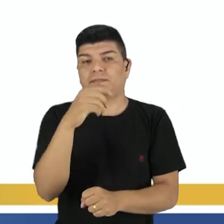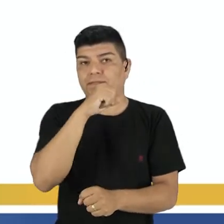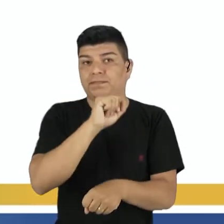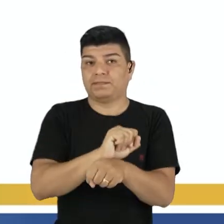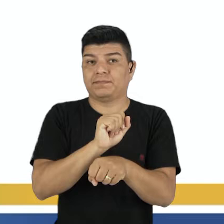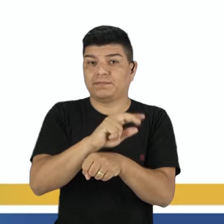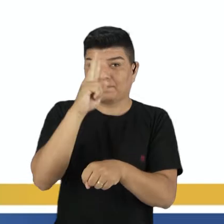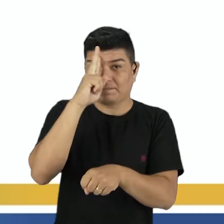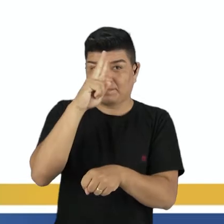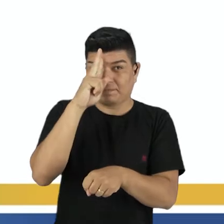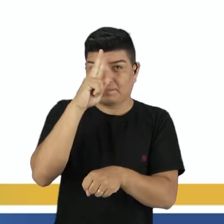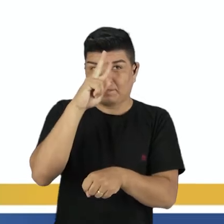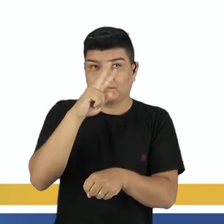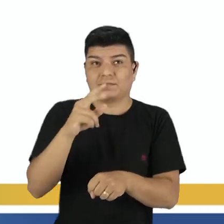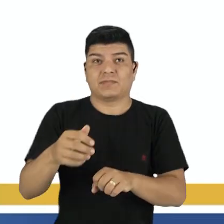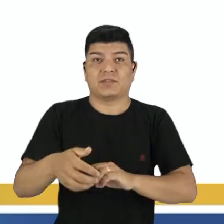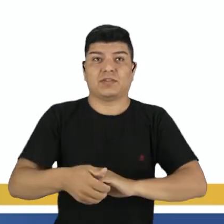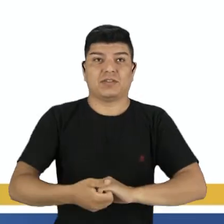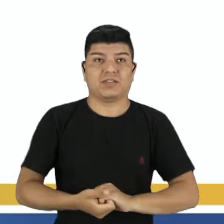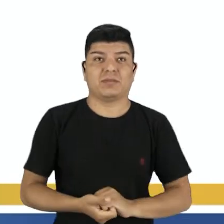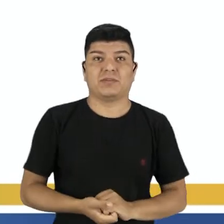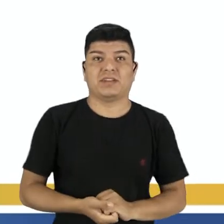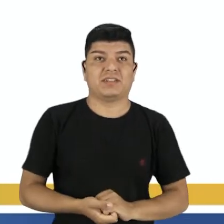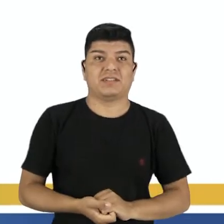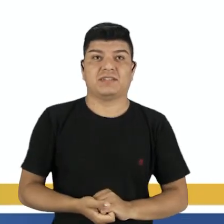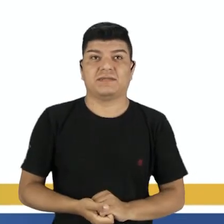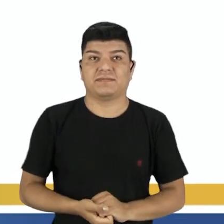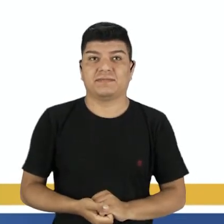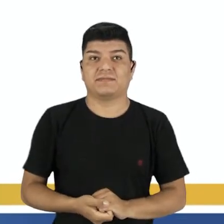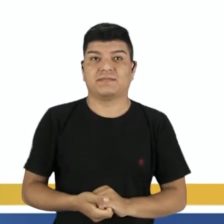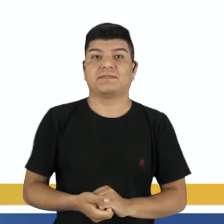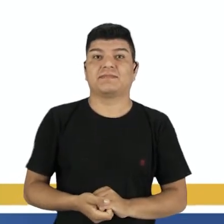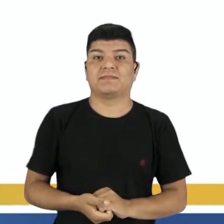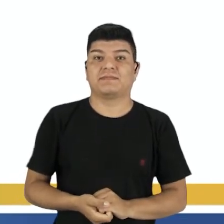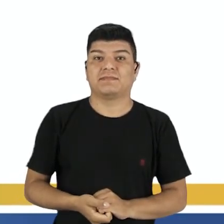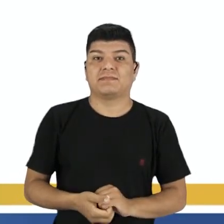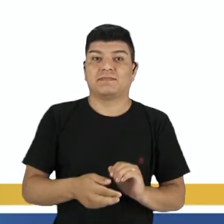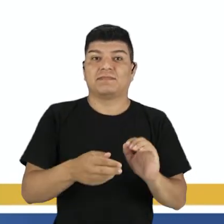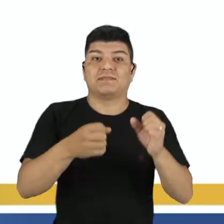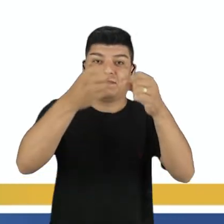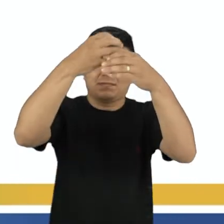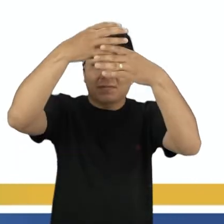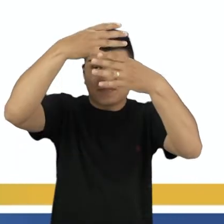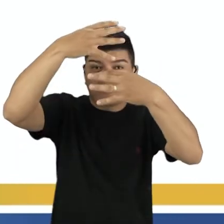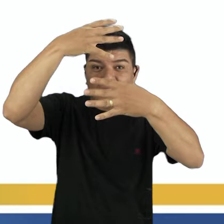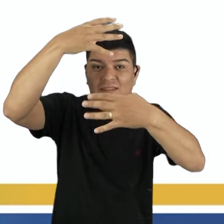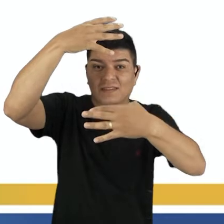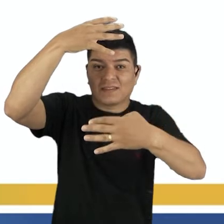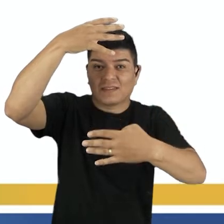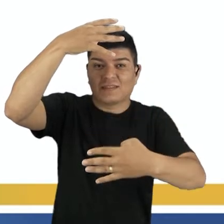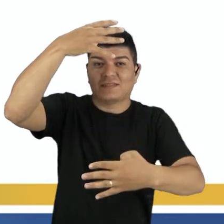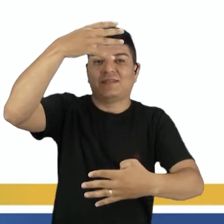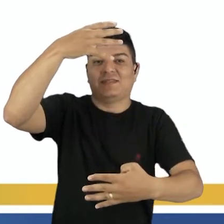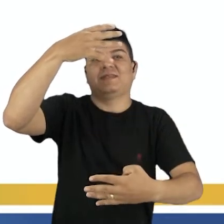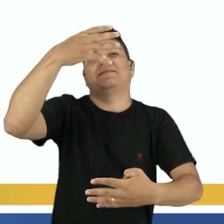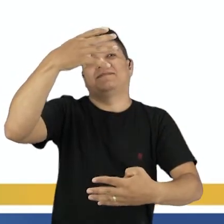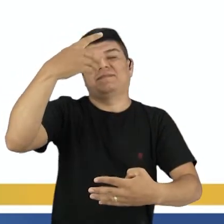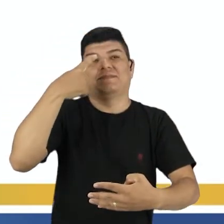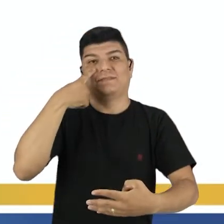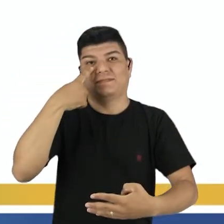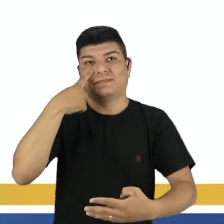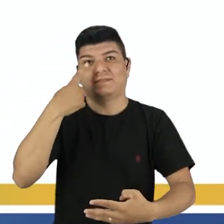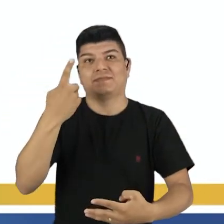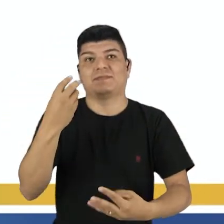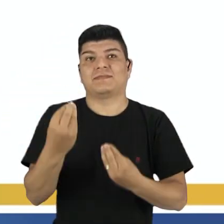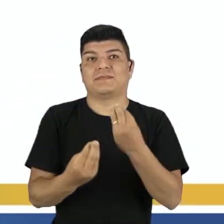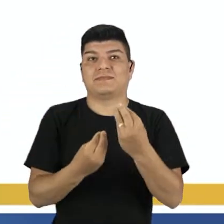que vocês tenham lembrado aí, porque nas nossas aulas nós vimos uma lista com esses conteúdos, com esses substantivos, né? Se eram contáveis ou não. Então vamos